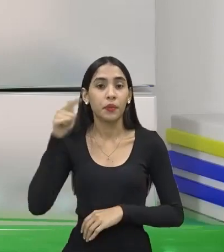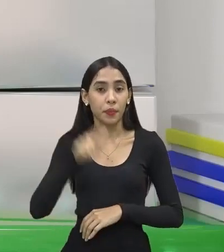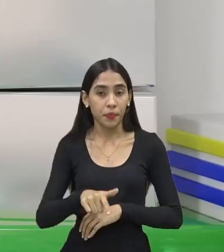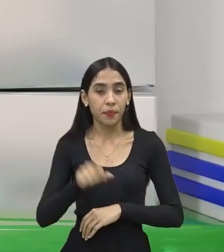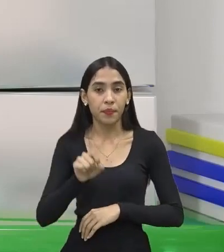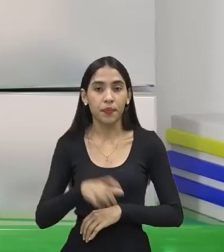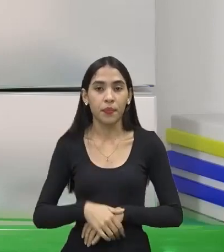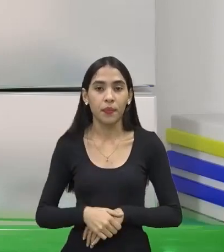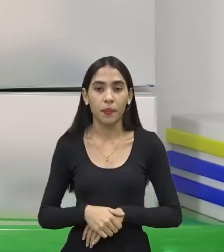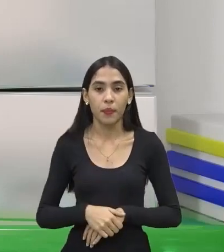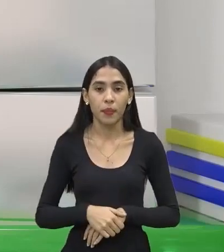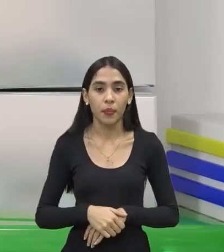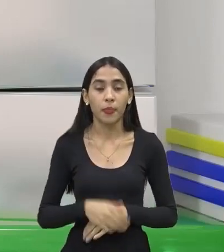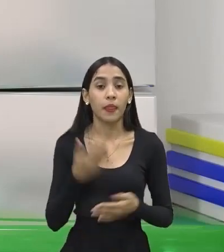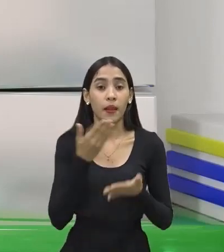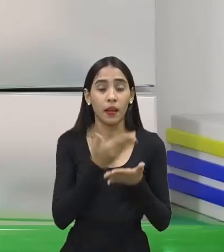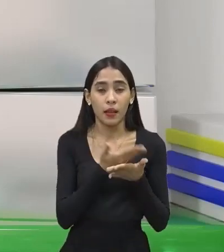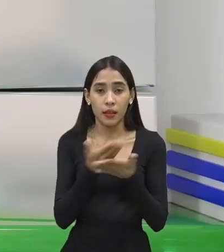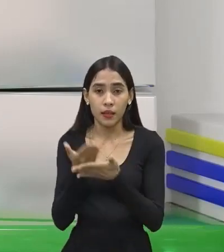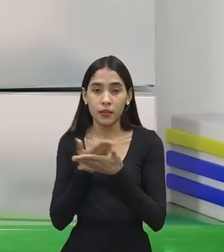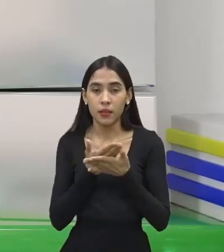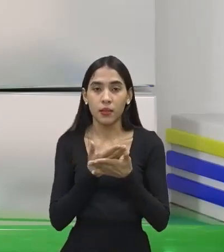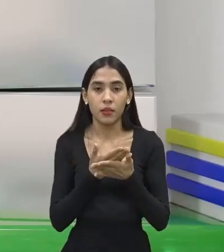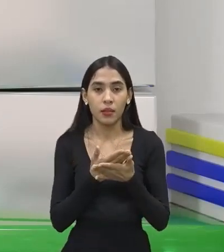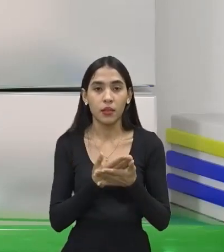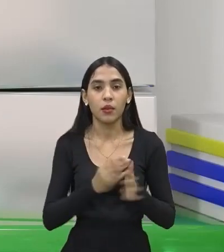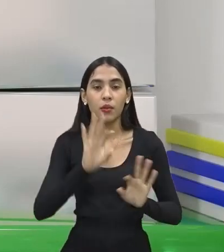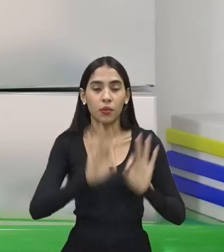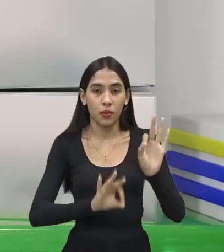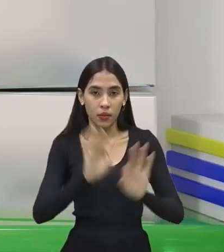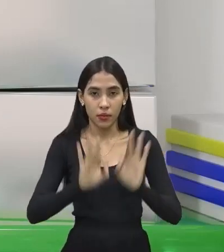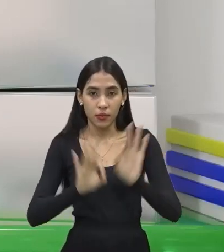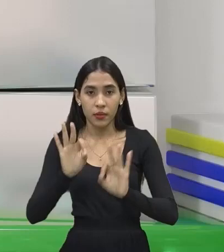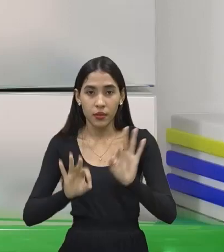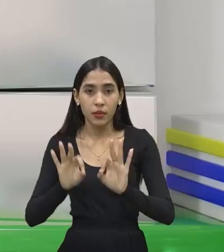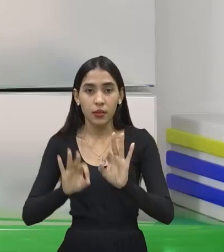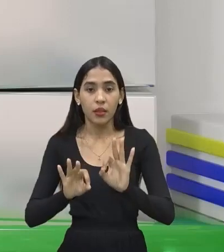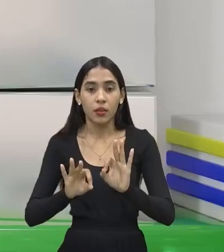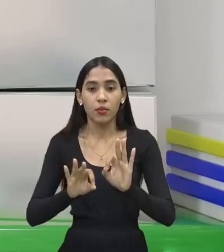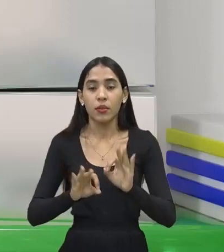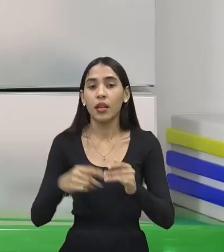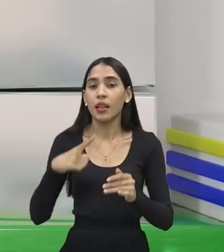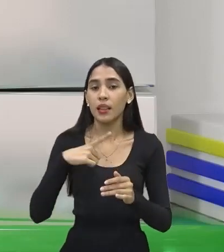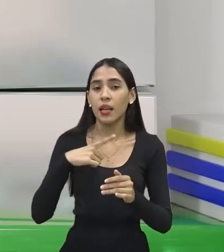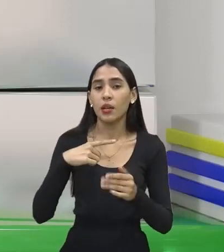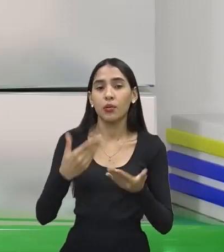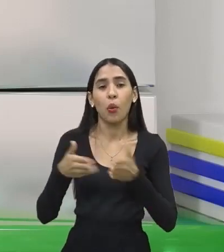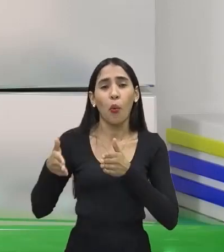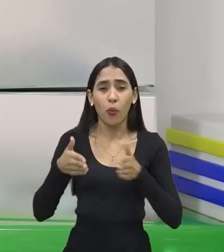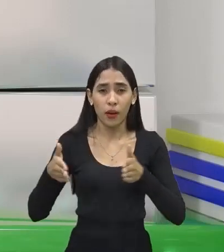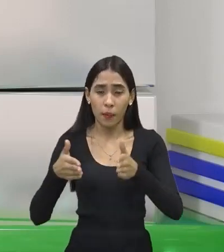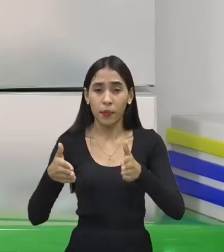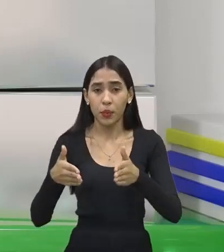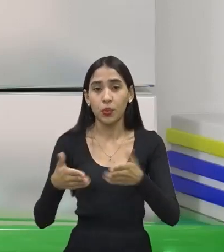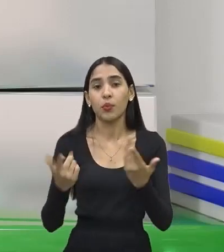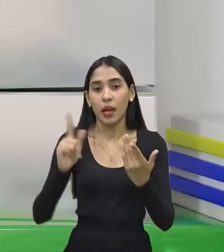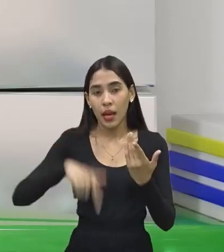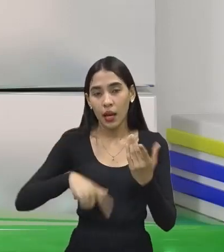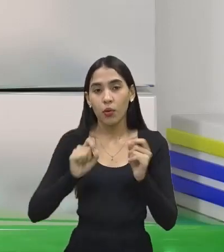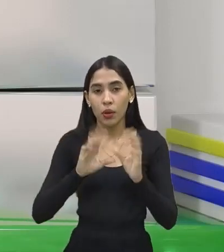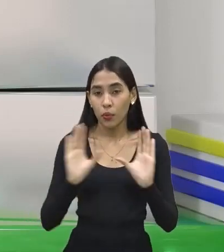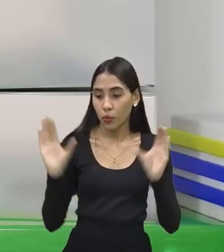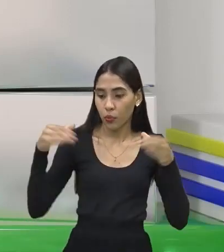Novamente, né? As aulas, o planejamento, ele dá-se por meio de um pacote, que é um conjunto